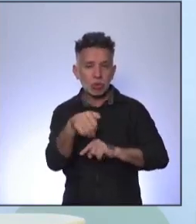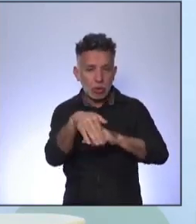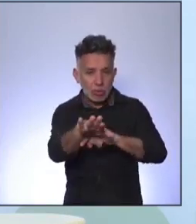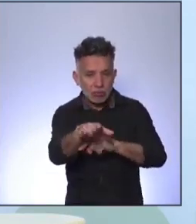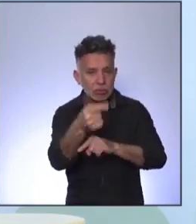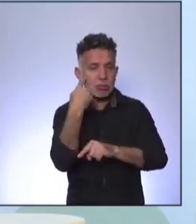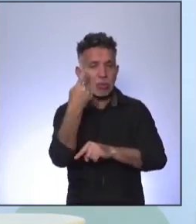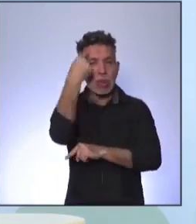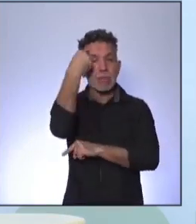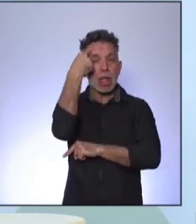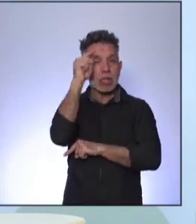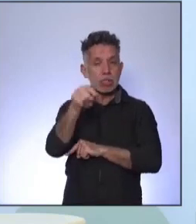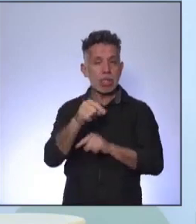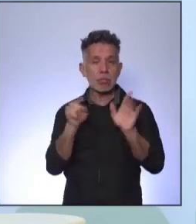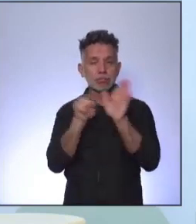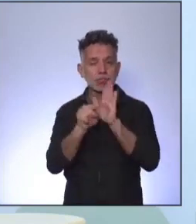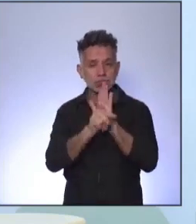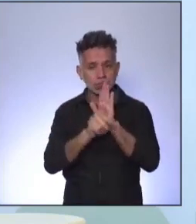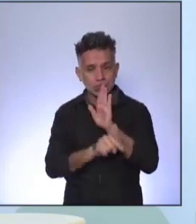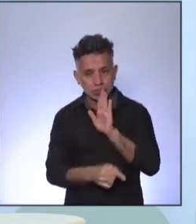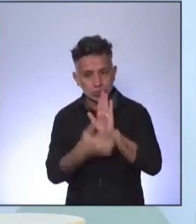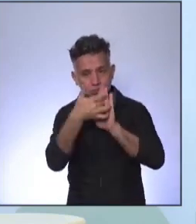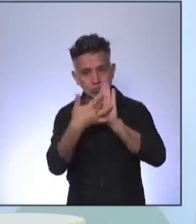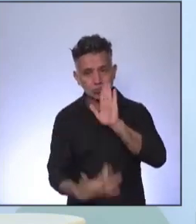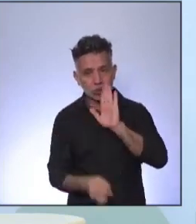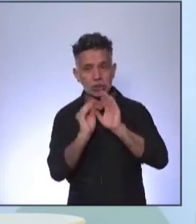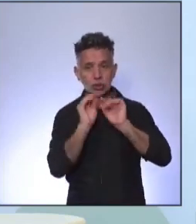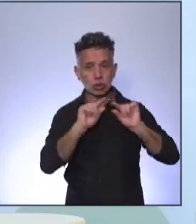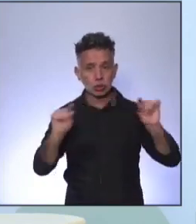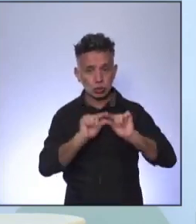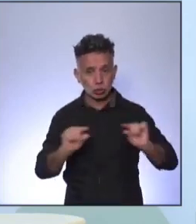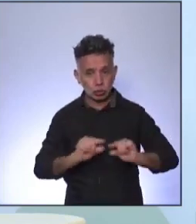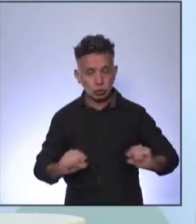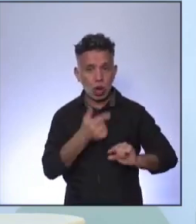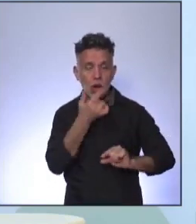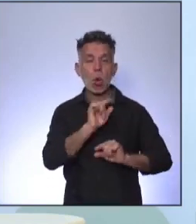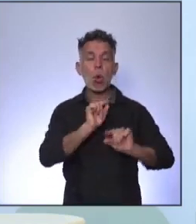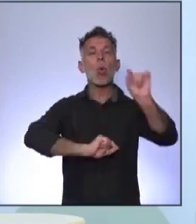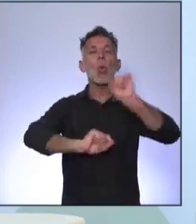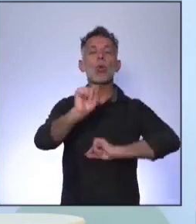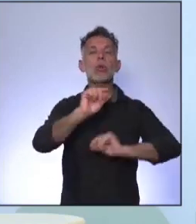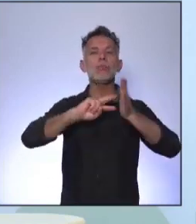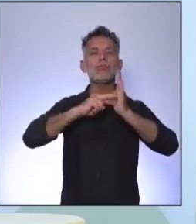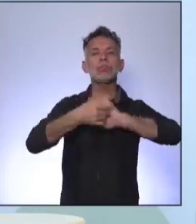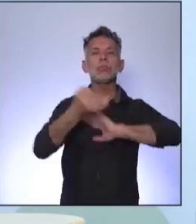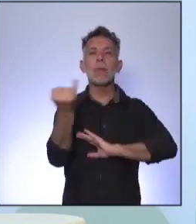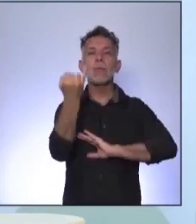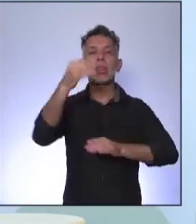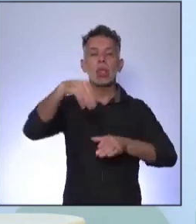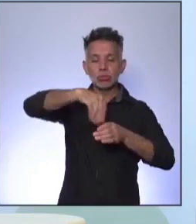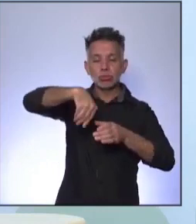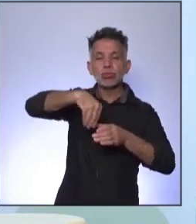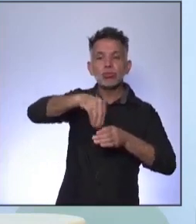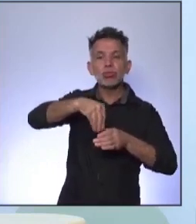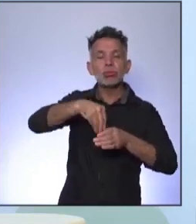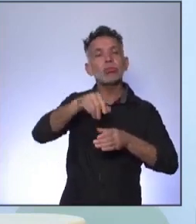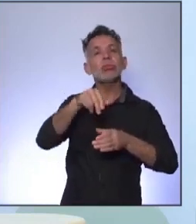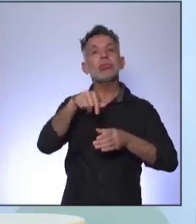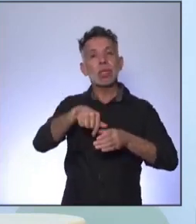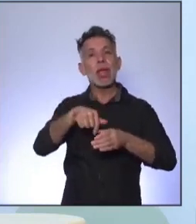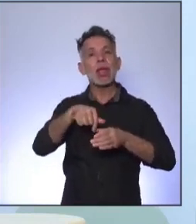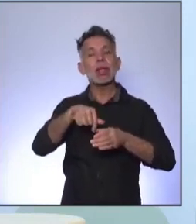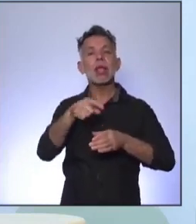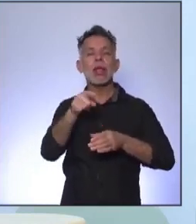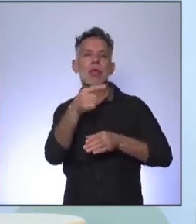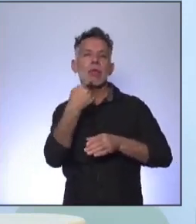vocês pensarem em cima dessas questões que a gente colocou aqui sobre o que caracteriza essa mistura e o que vocês conseguiram perceber.